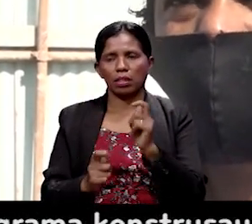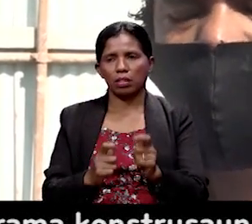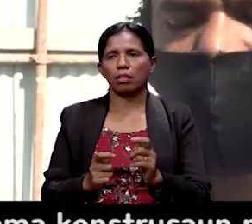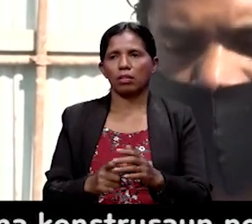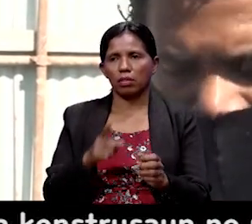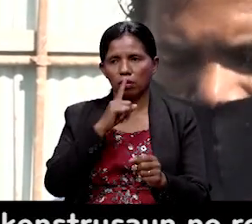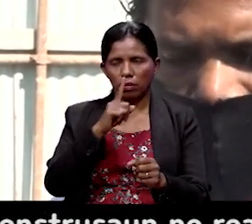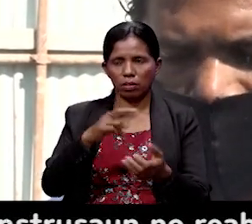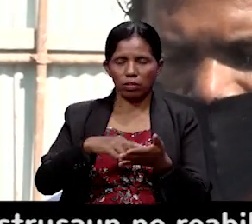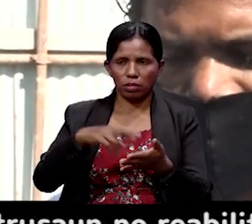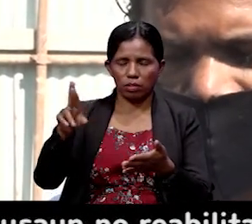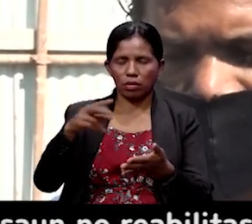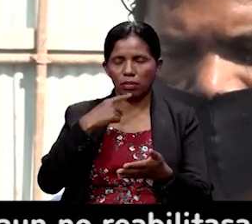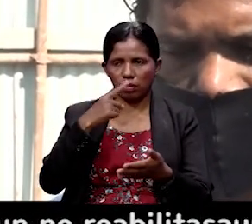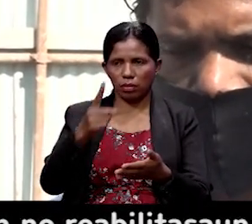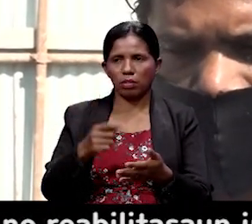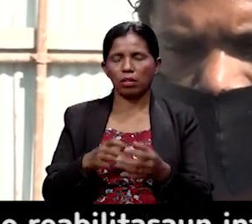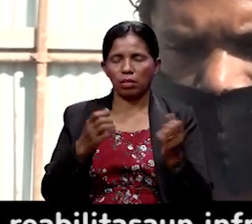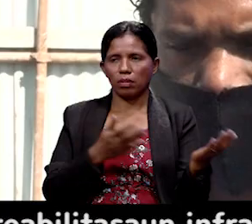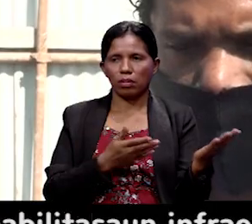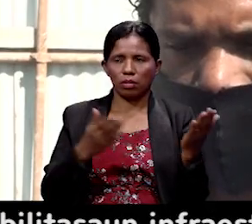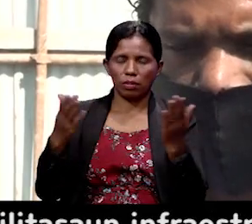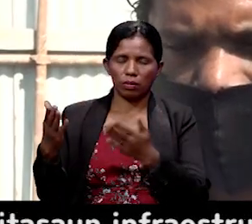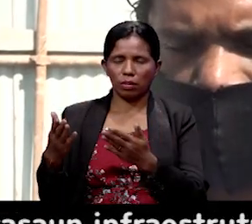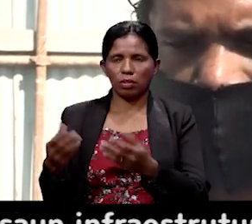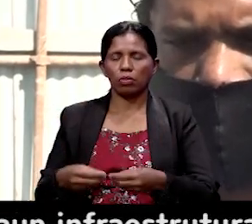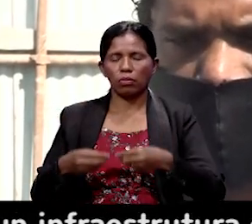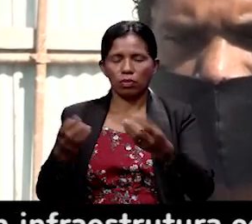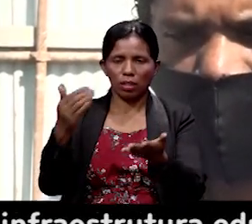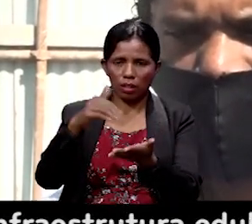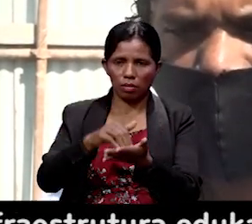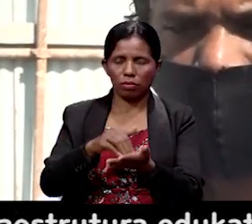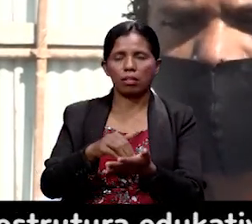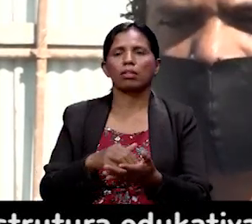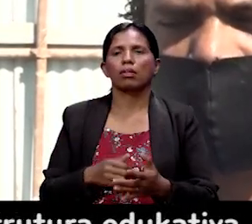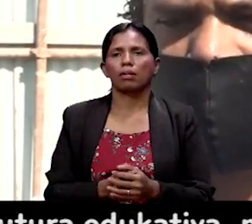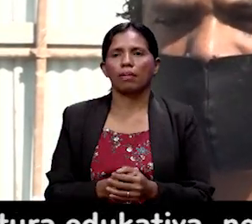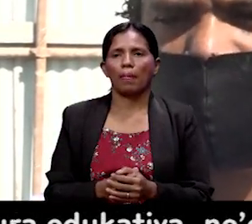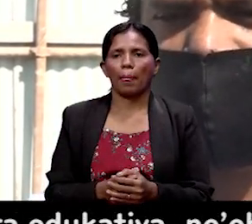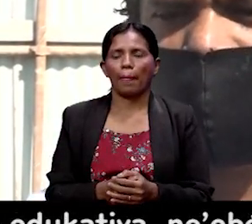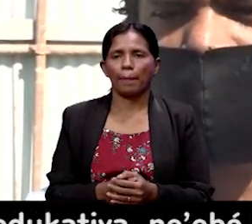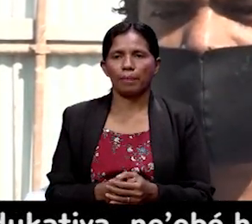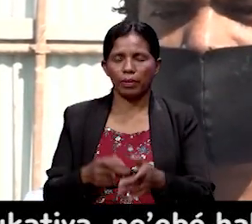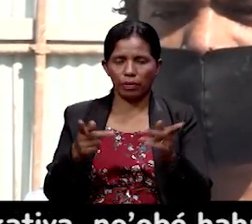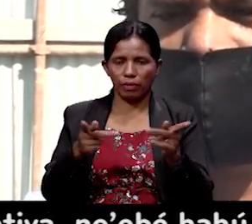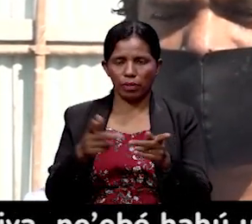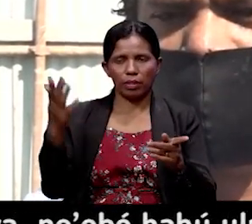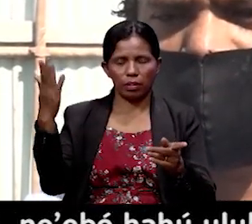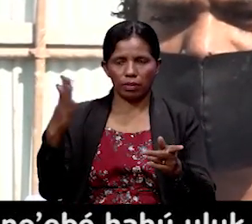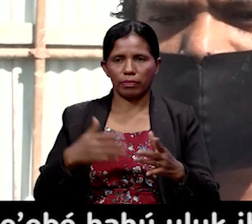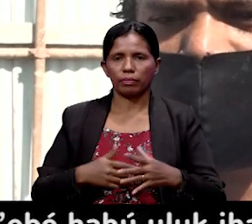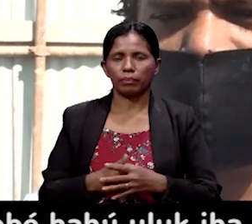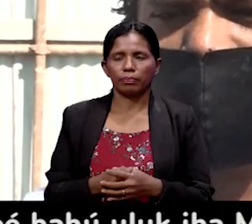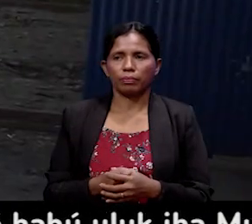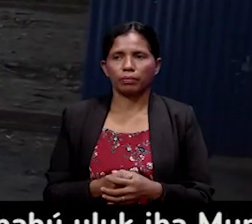provado o e tribunal considera ainda né, onde hoje halo realização bem a providência cautelar para restituição